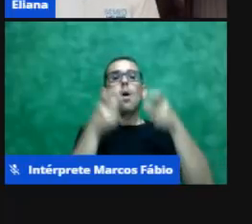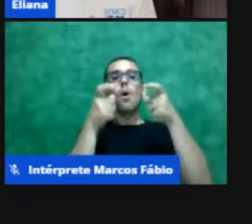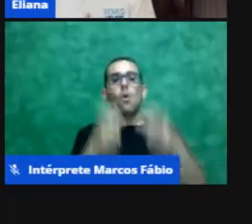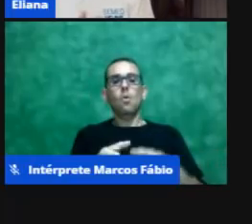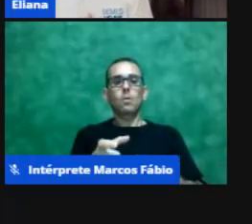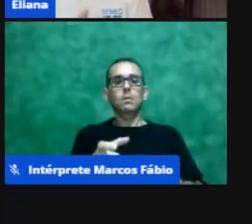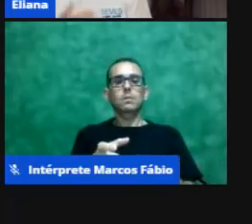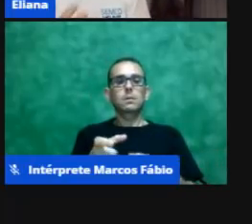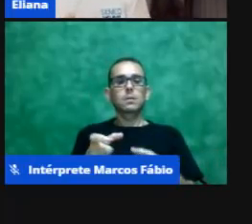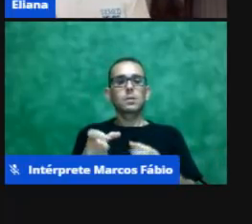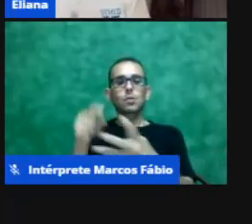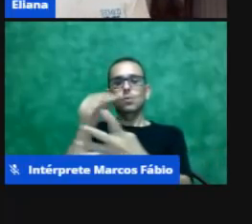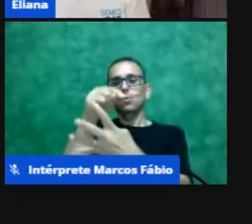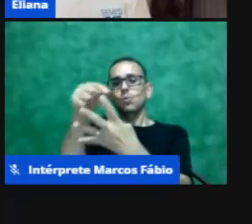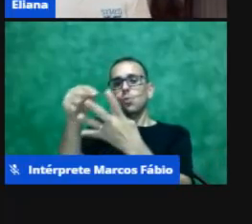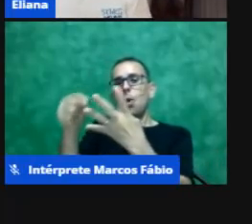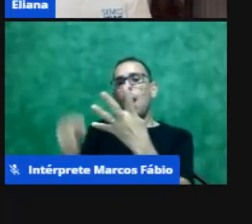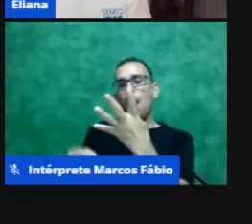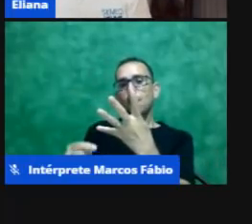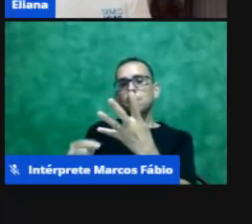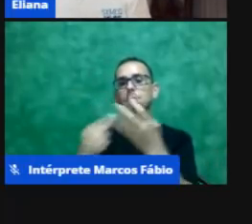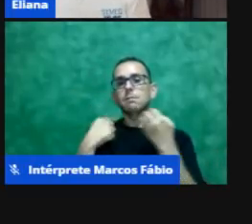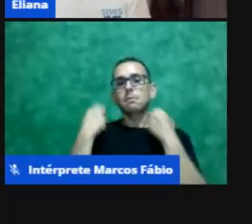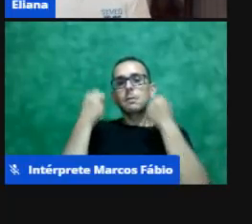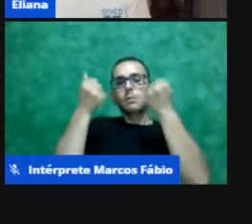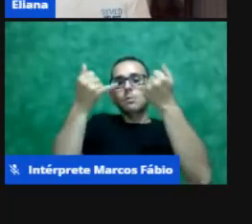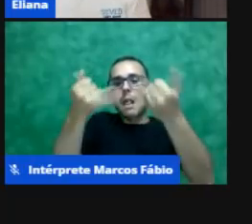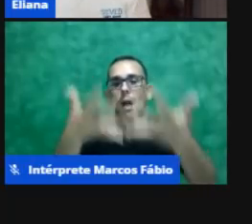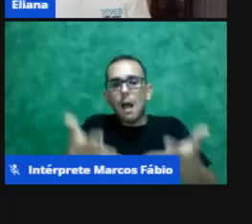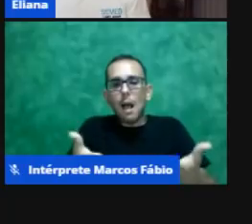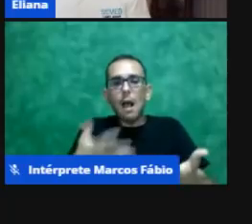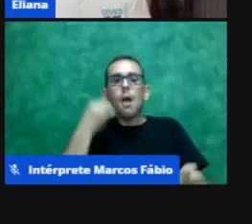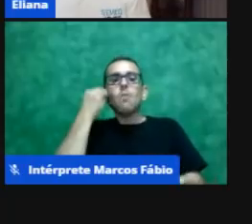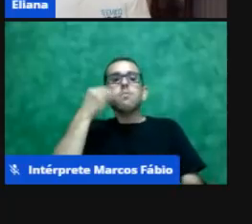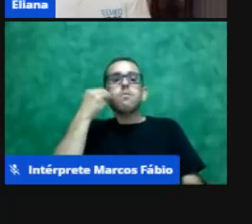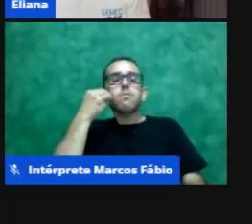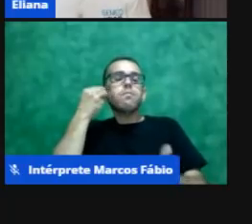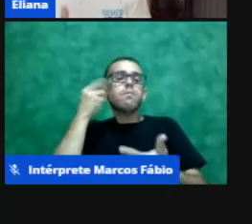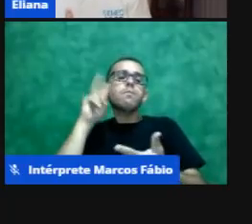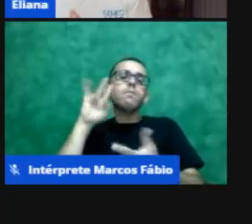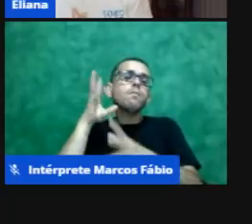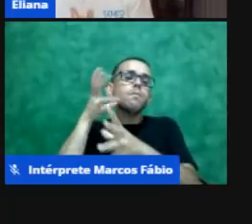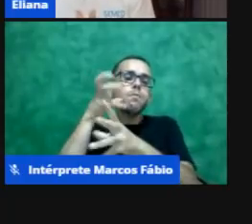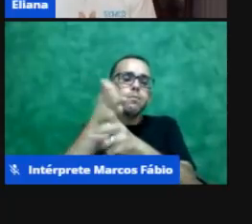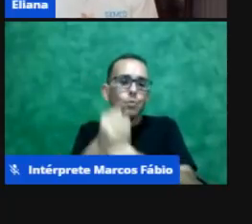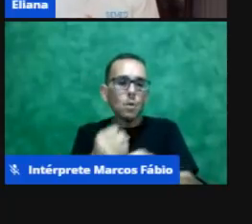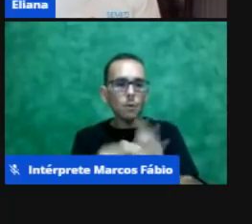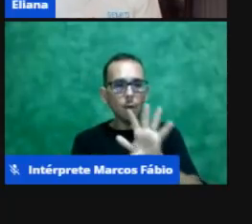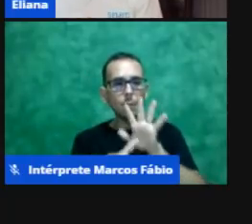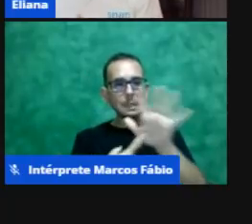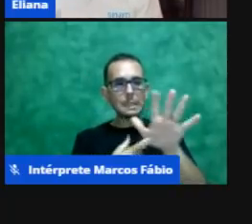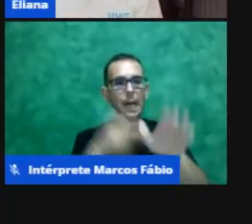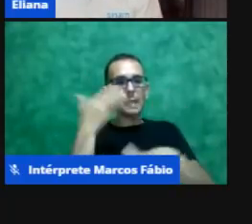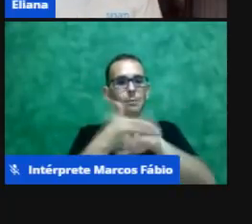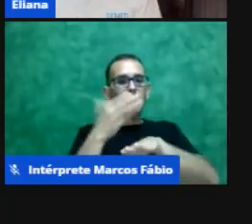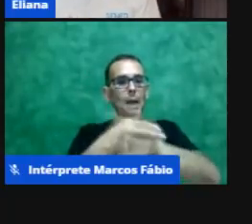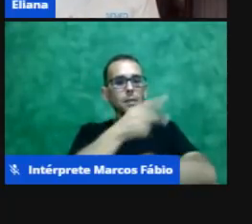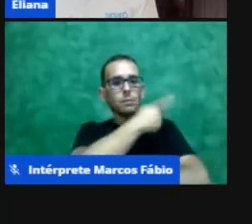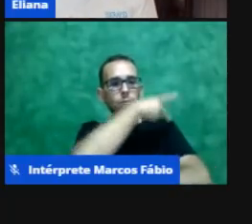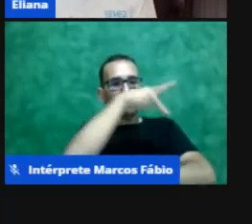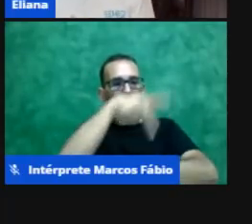eles, através de relato, vai apresentar as práticas pedagógicas com o